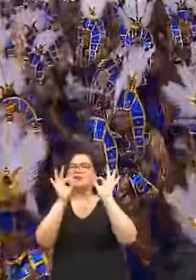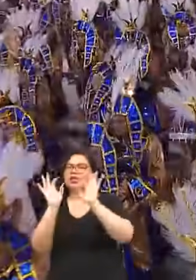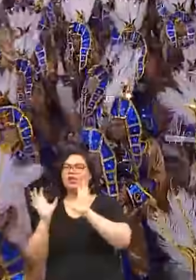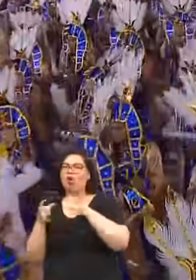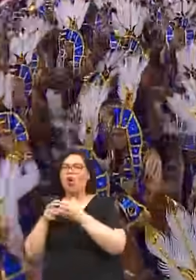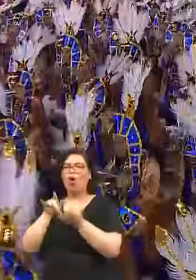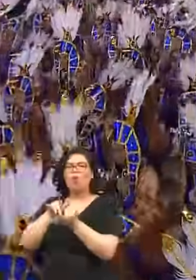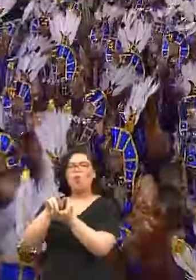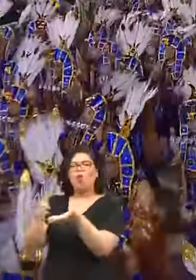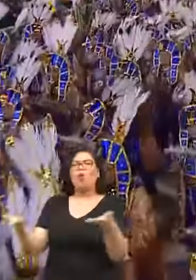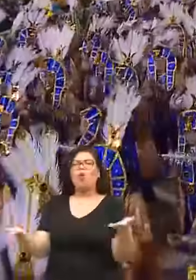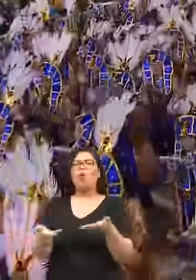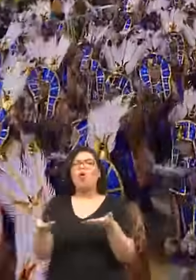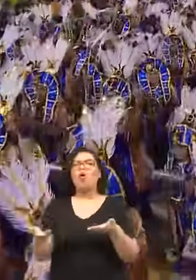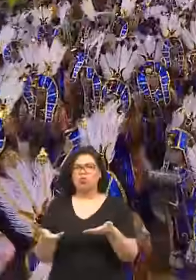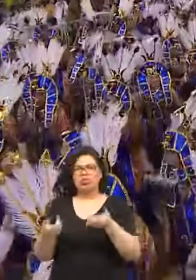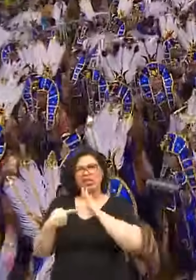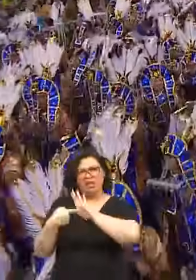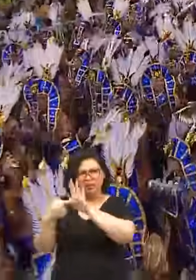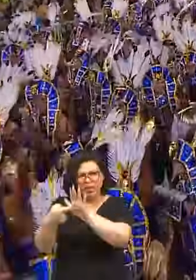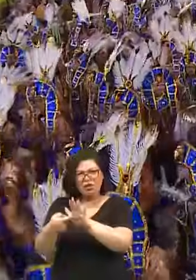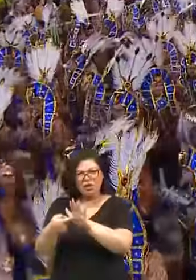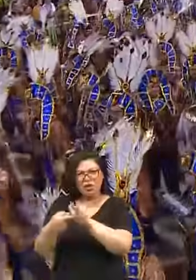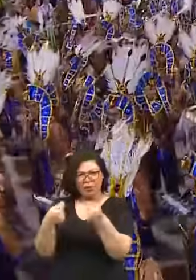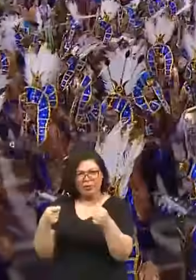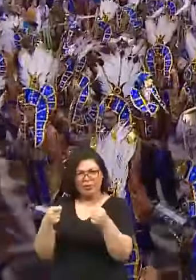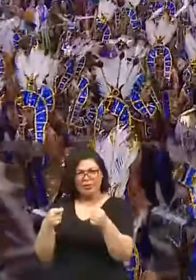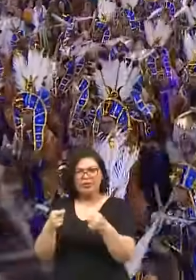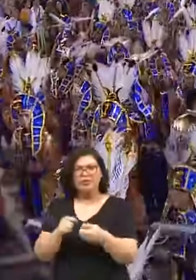de hoje, Alessandra? Entregou o que era para ter entregue, já.